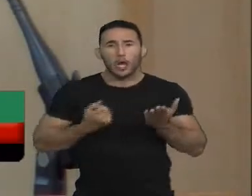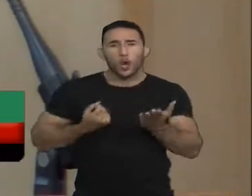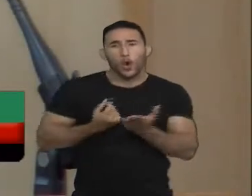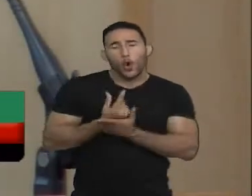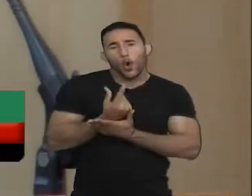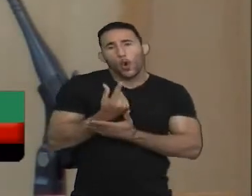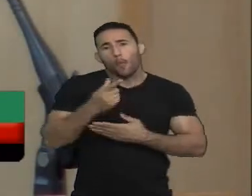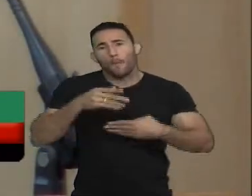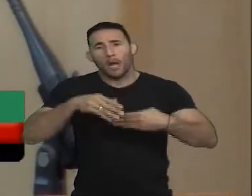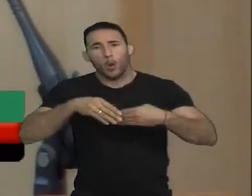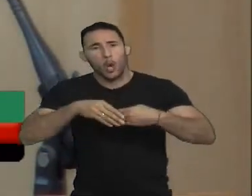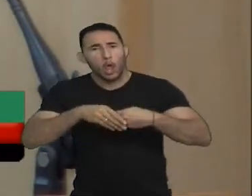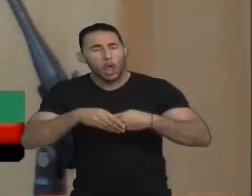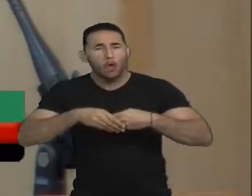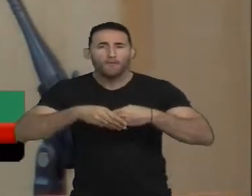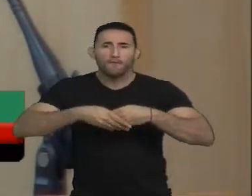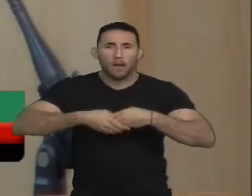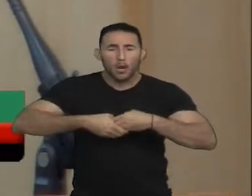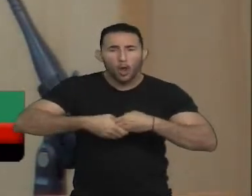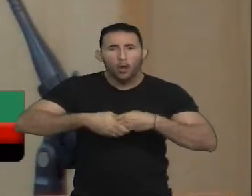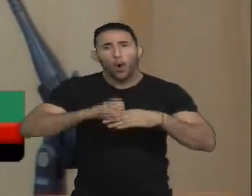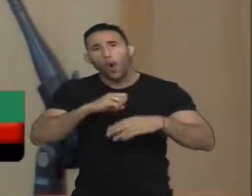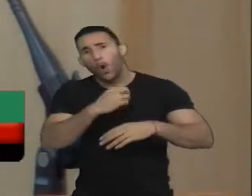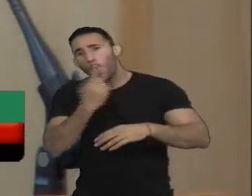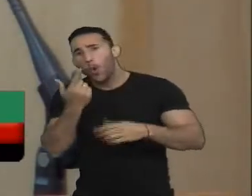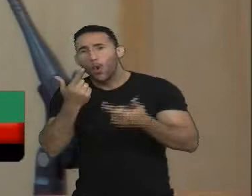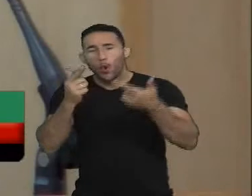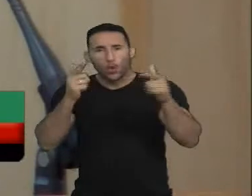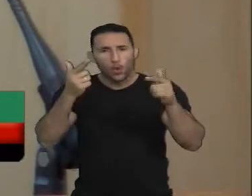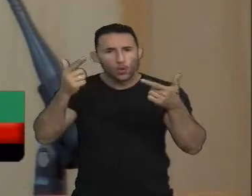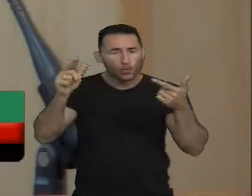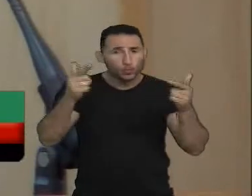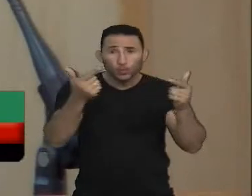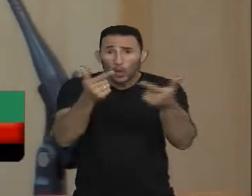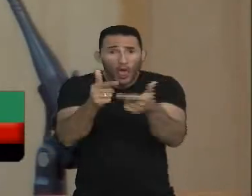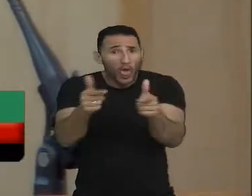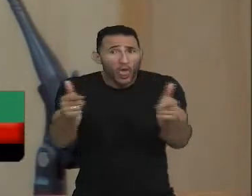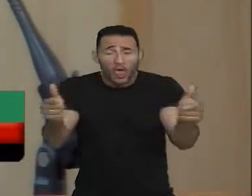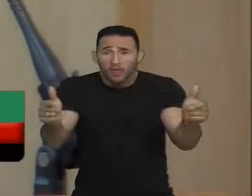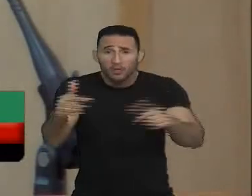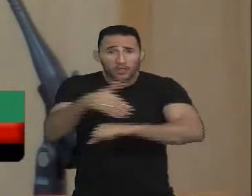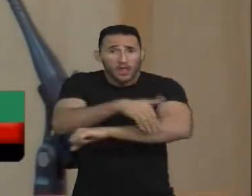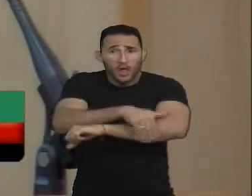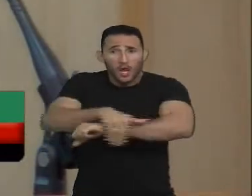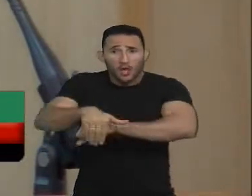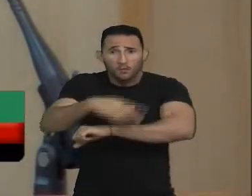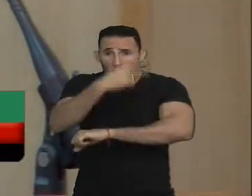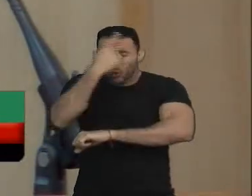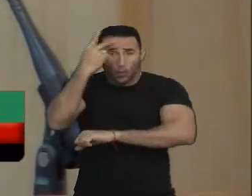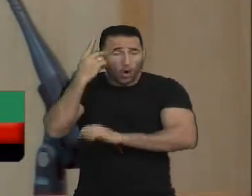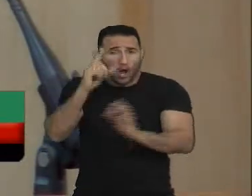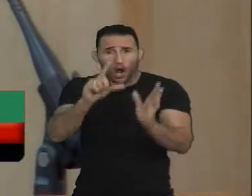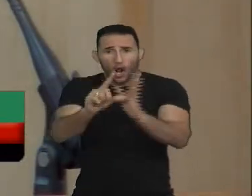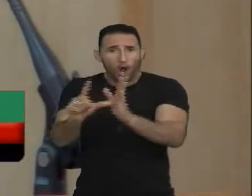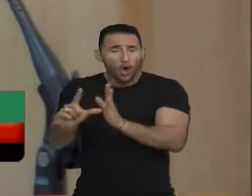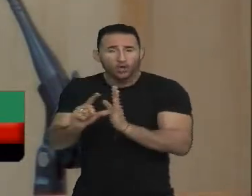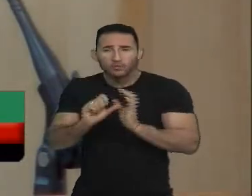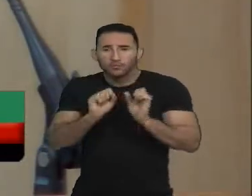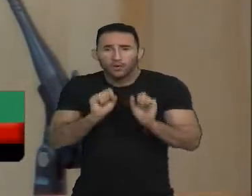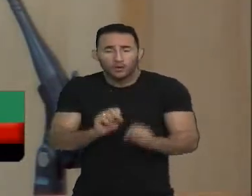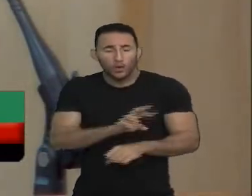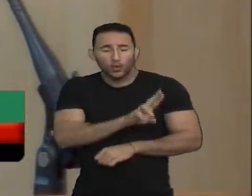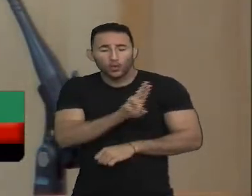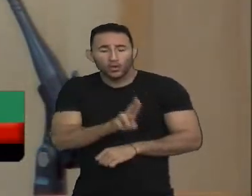do Mercado Livre, ou conforme seja. Ali não existe endereço para que comerciantes pudessem utilizar ali